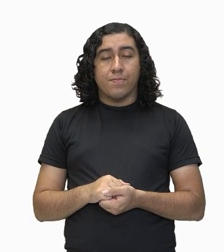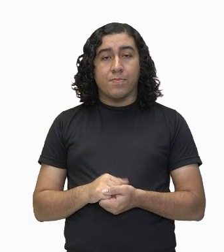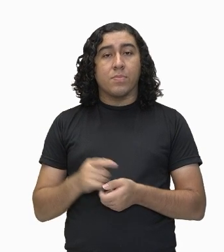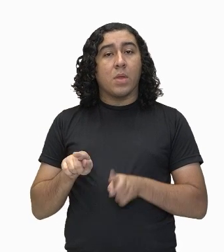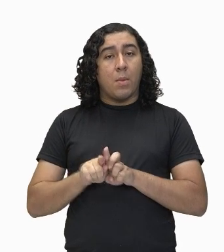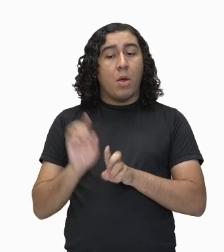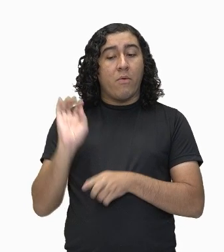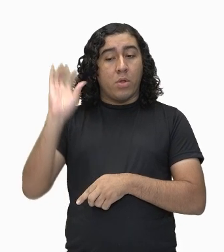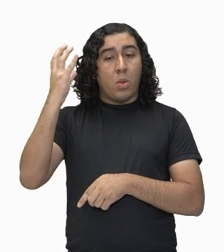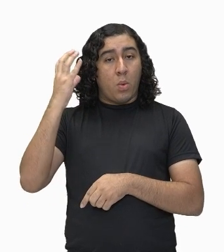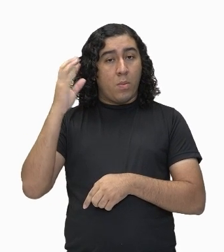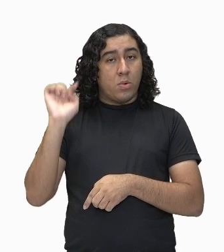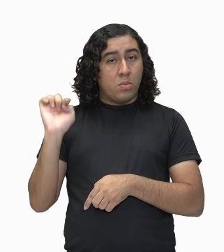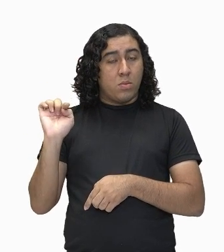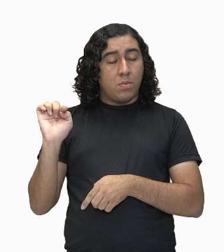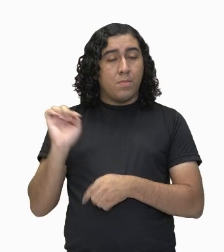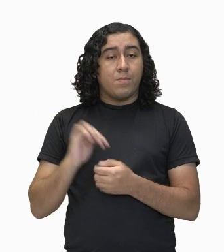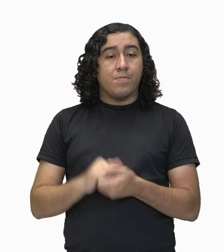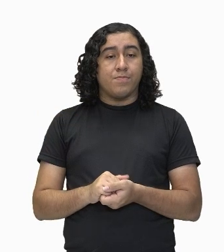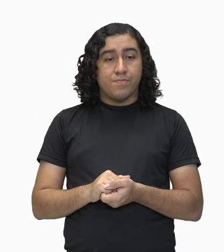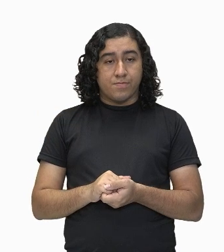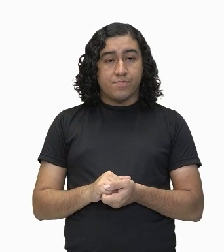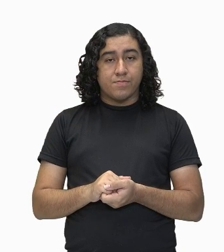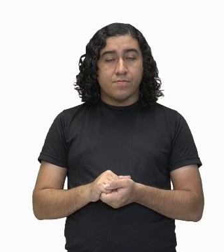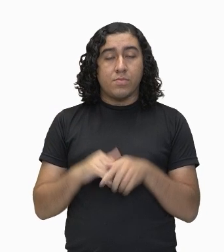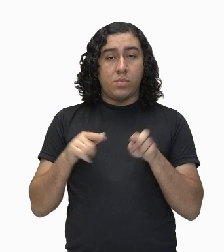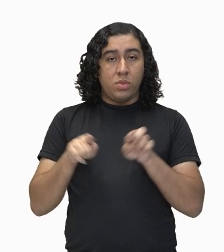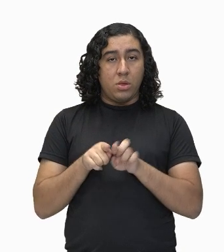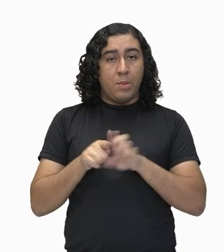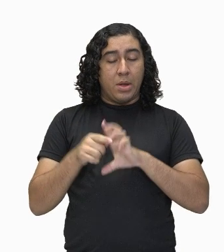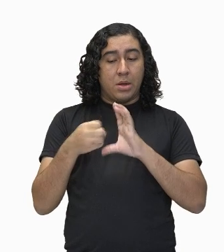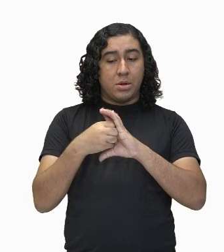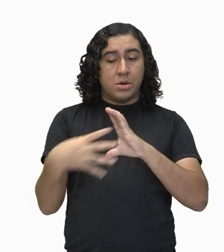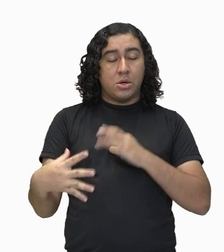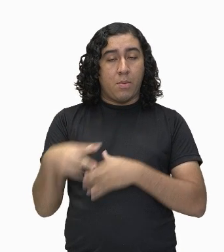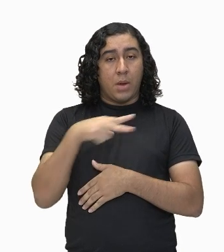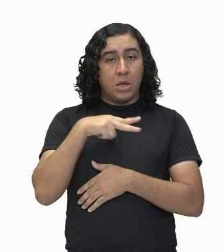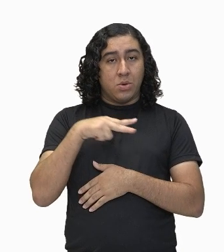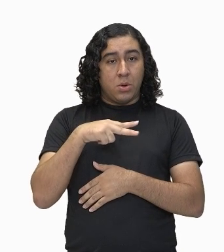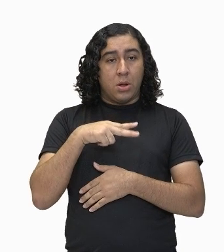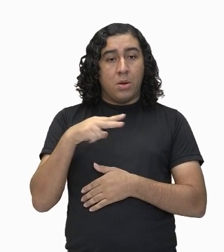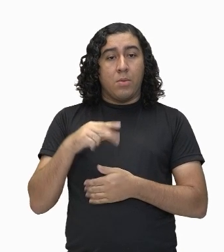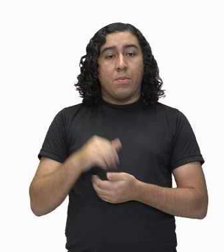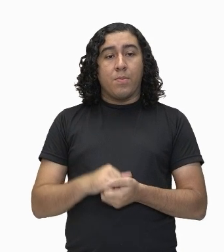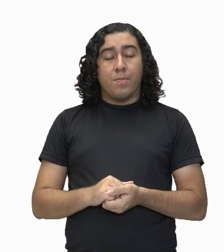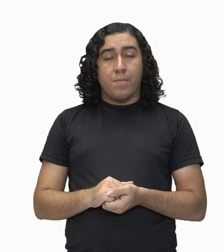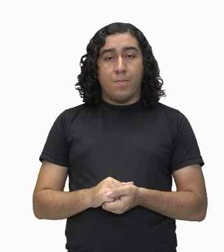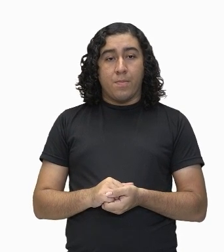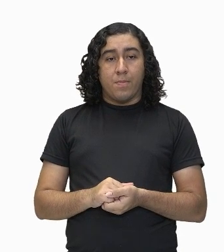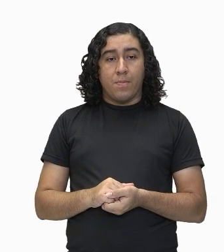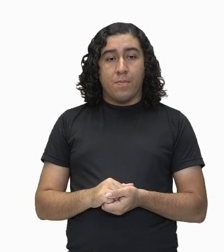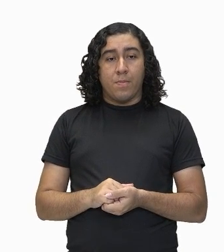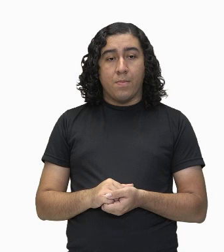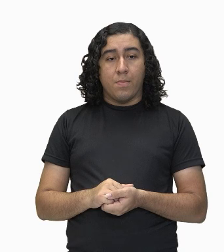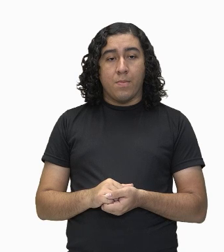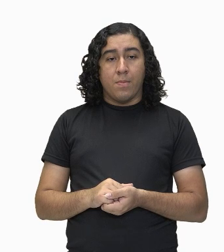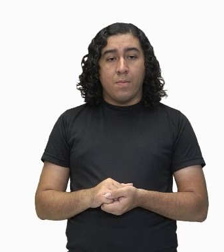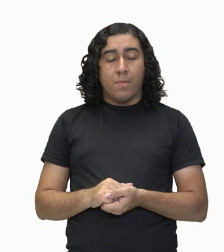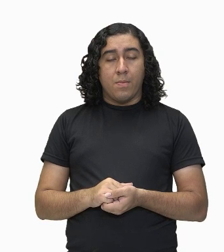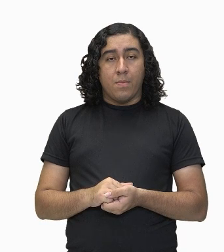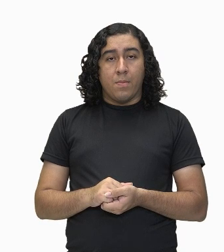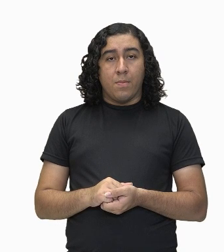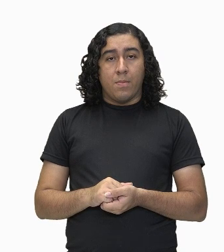fenômeno, ele vai falar de essência, como eu já iniciei aqui